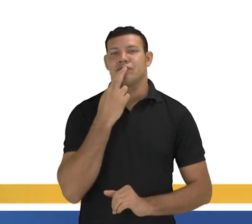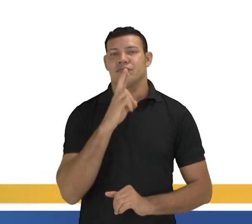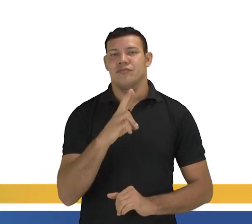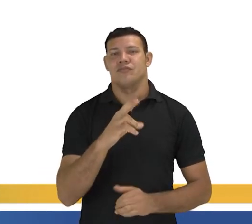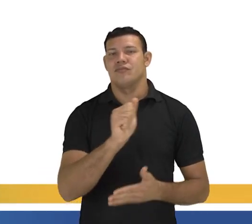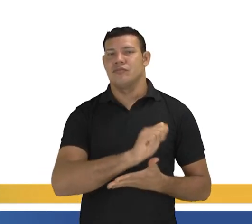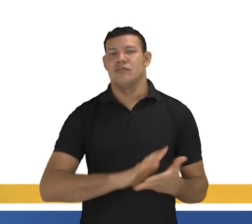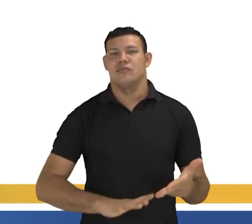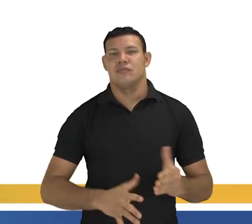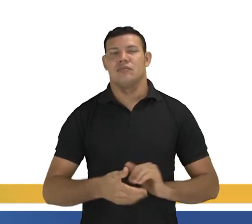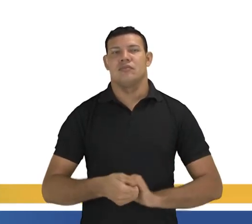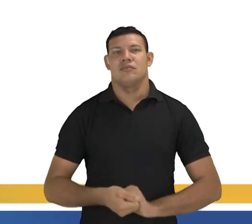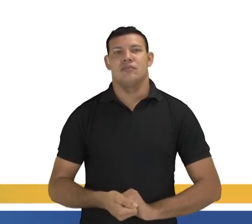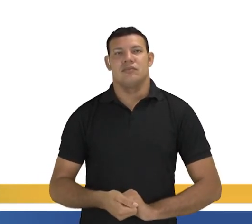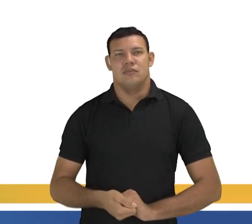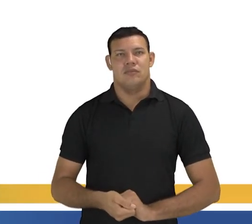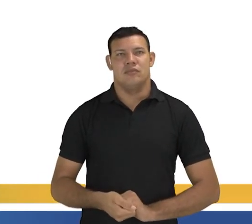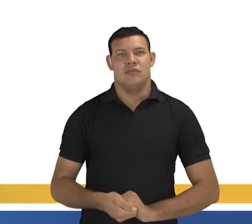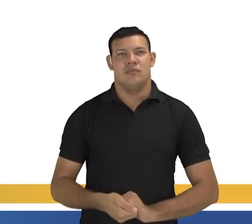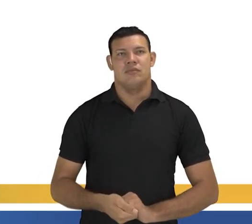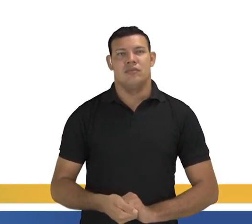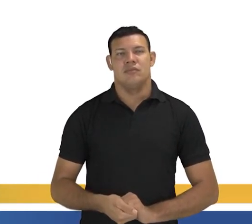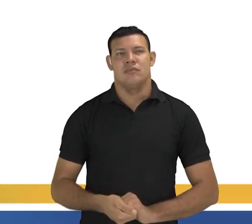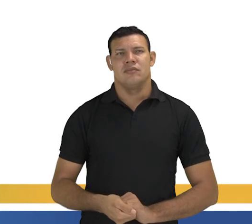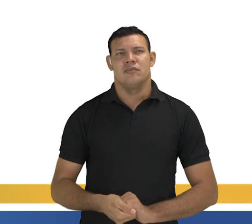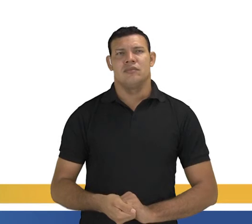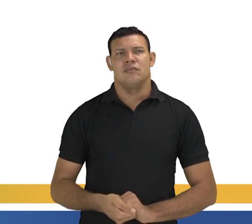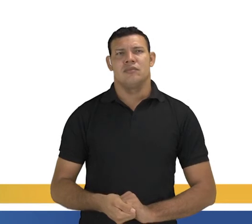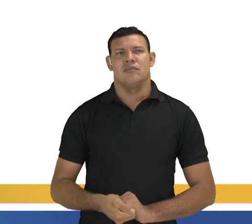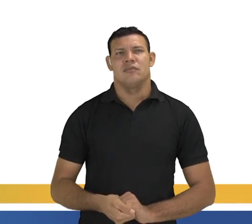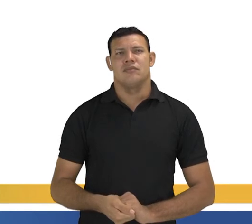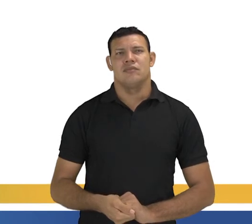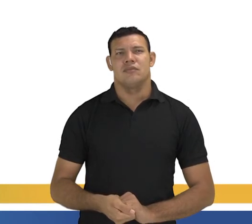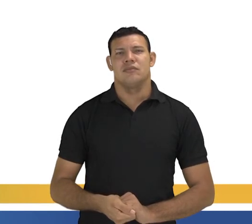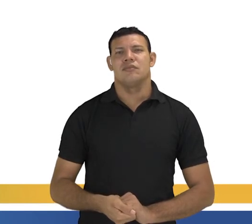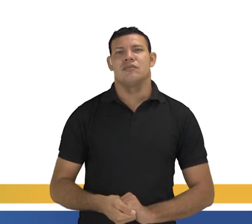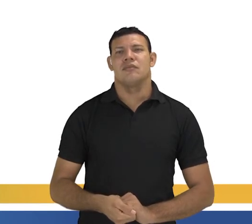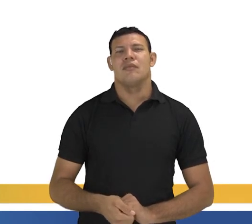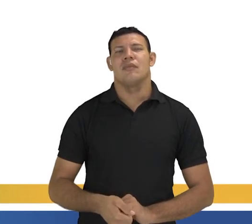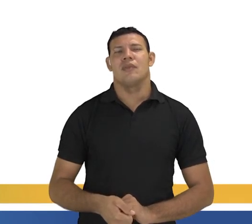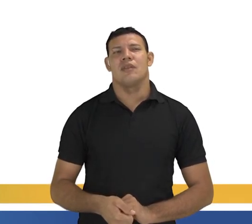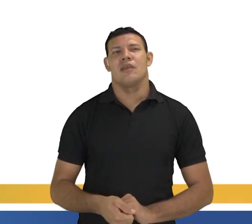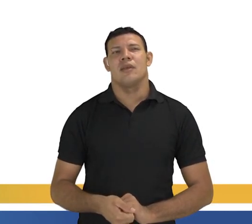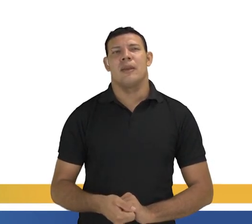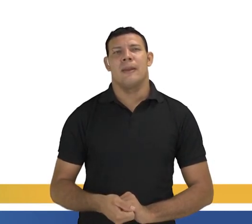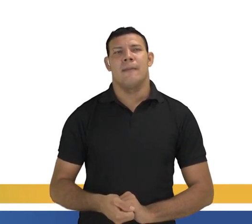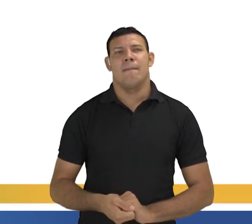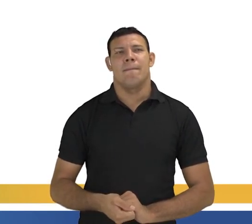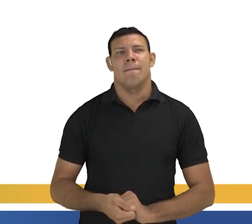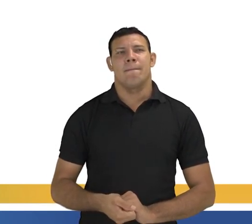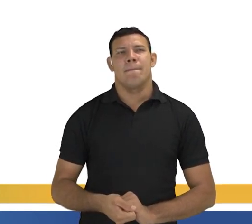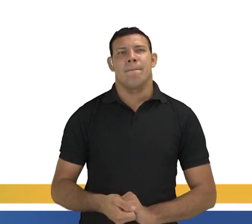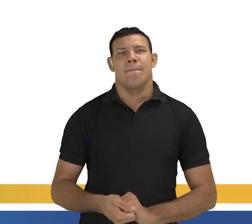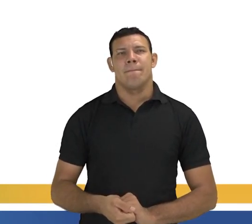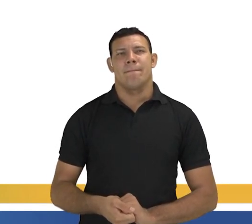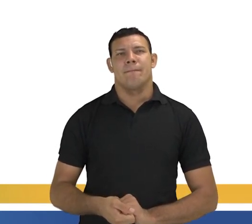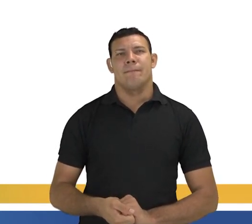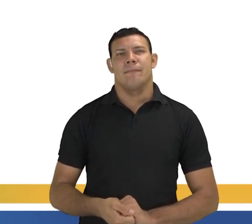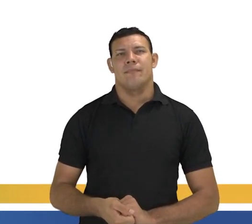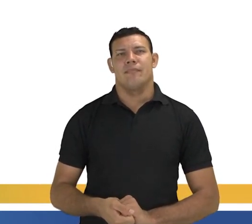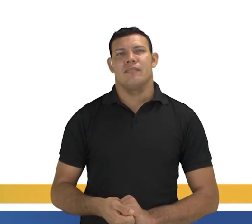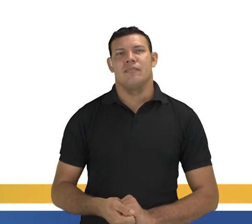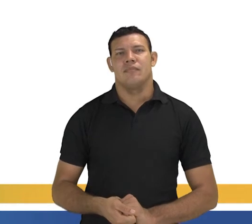September. E aí, eu tenho feito aulas de culinária desde setembro. How about you? What have you been doing all this time?